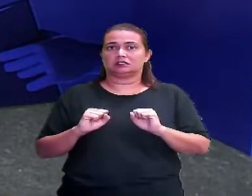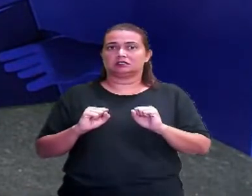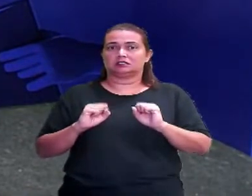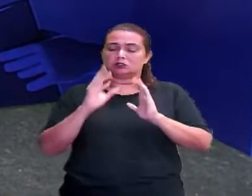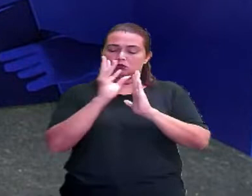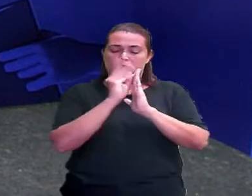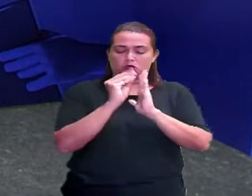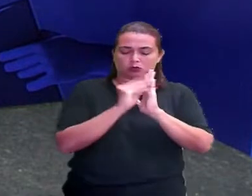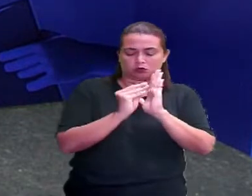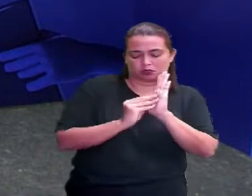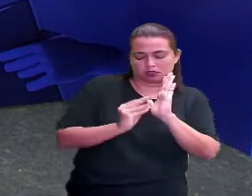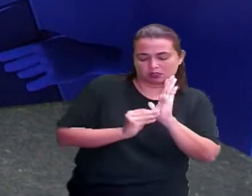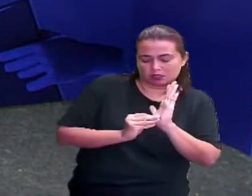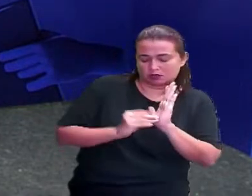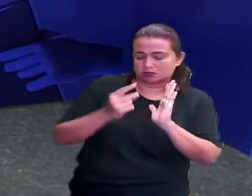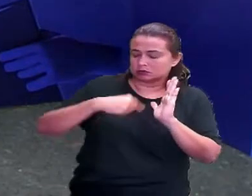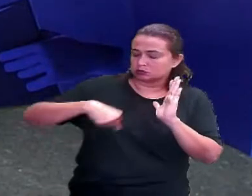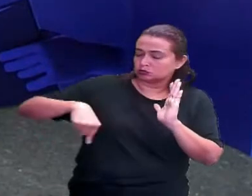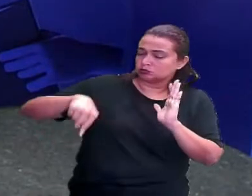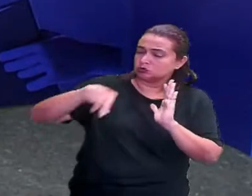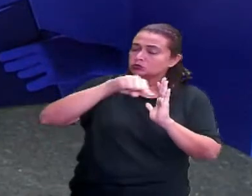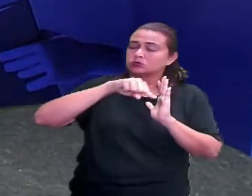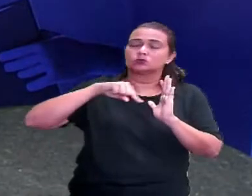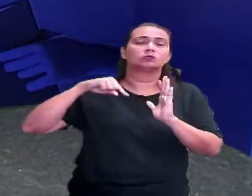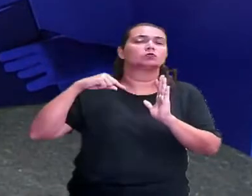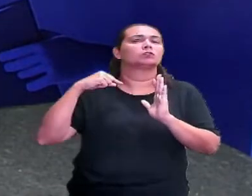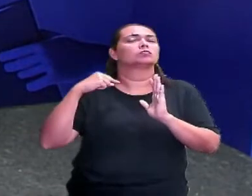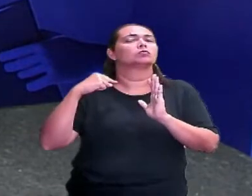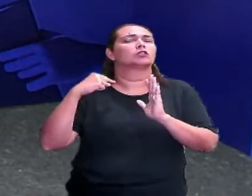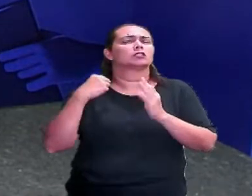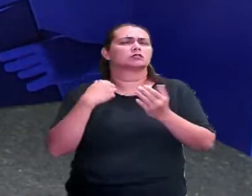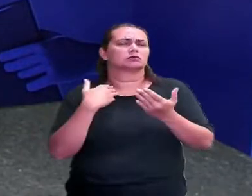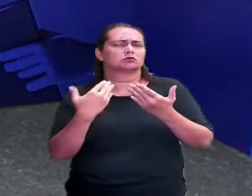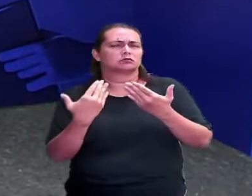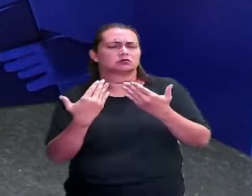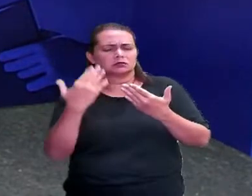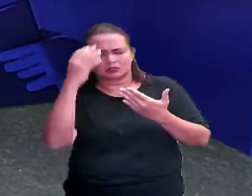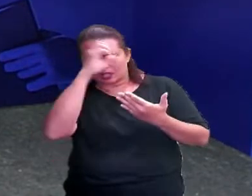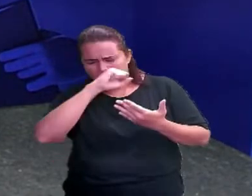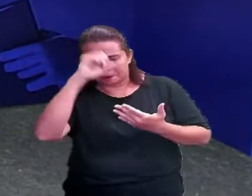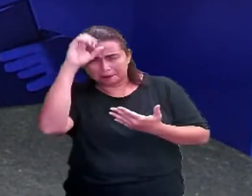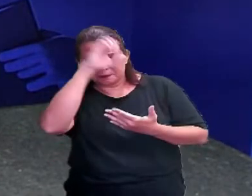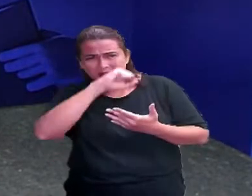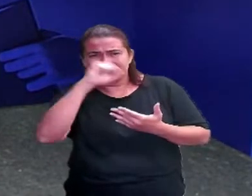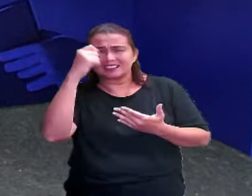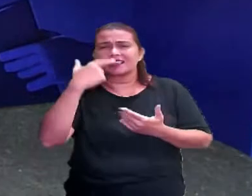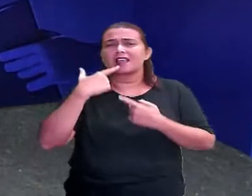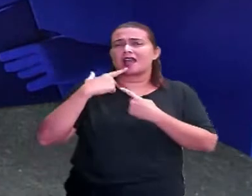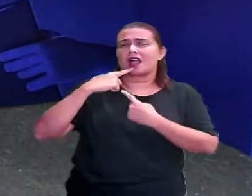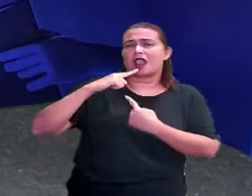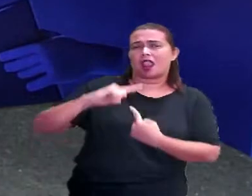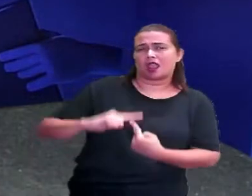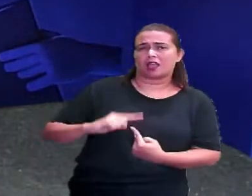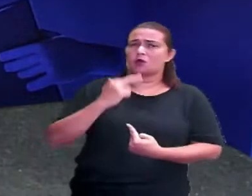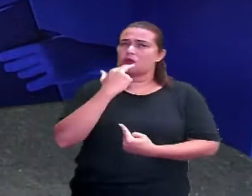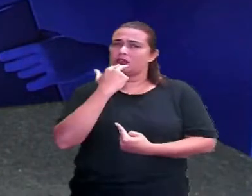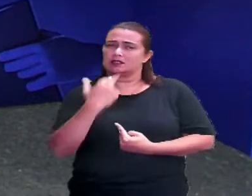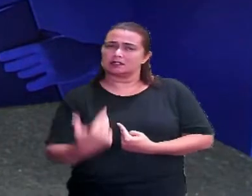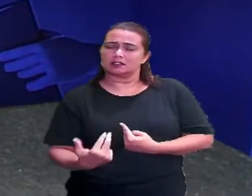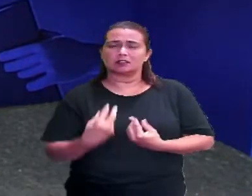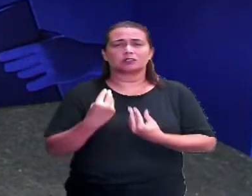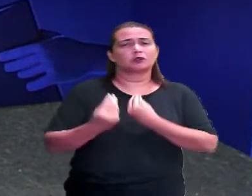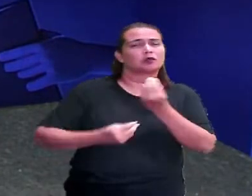pelo qual a gente vai, de alguma maneira, conversar sobre a nossa língua, sobre o nosso idioma e sobre as